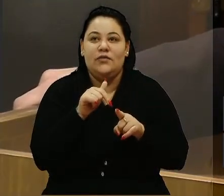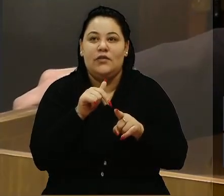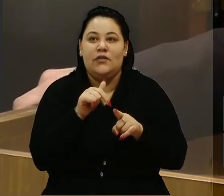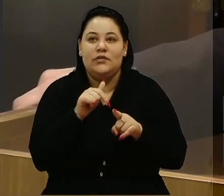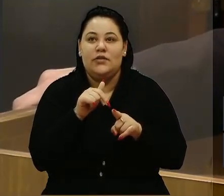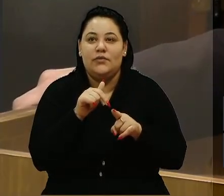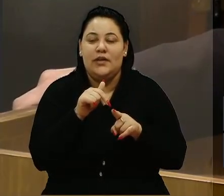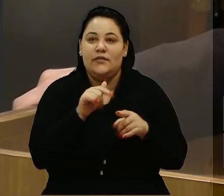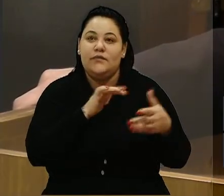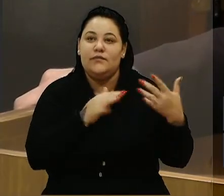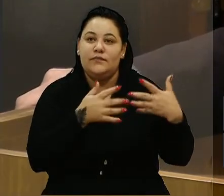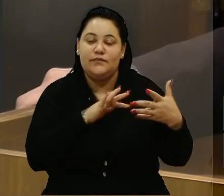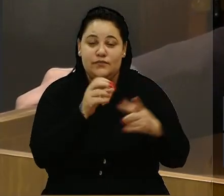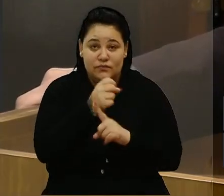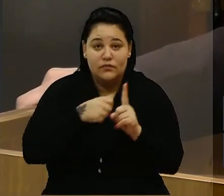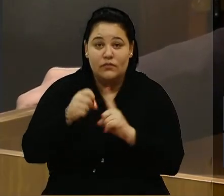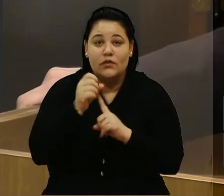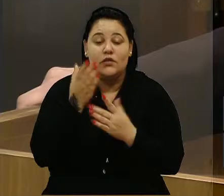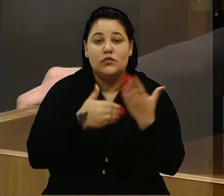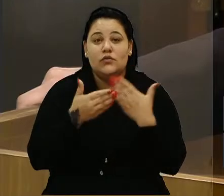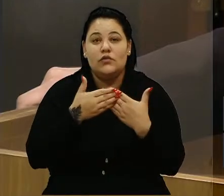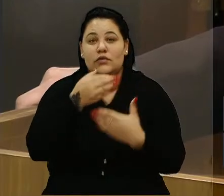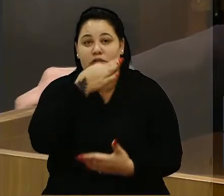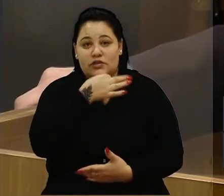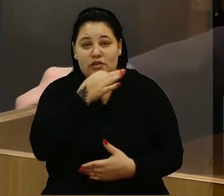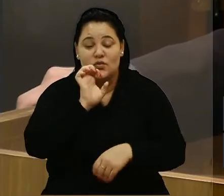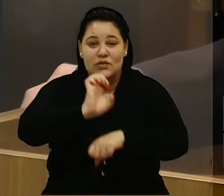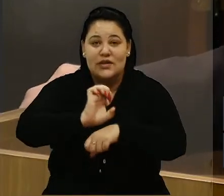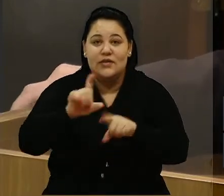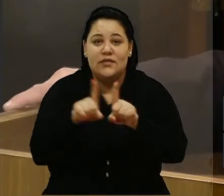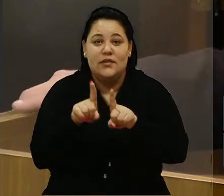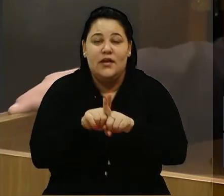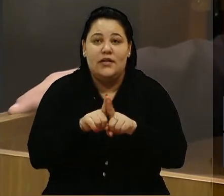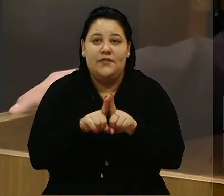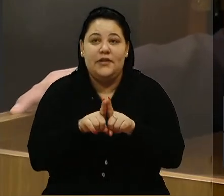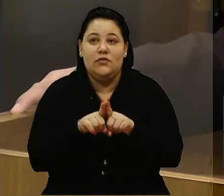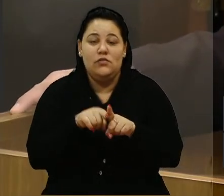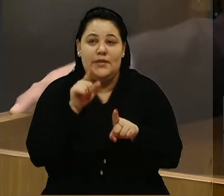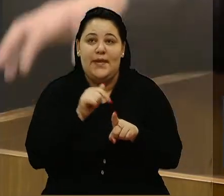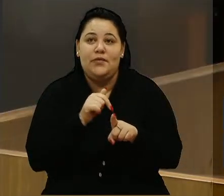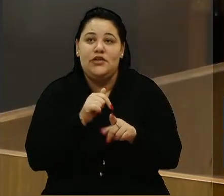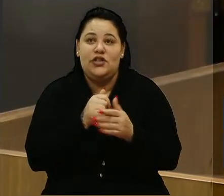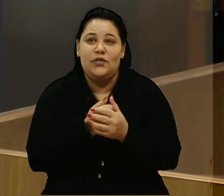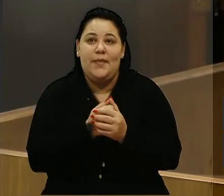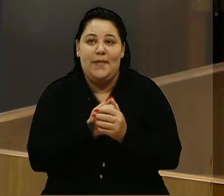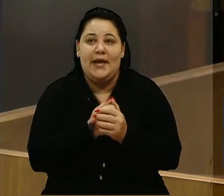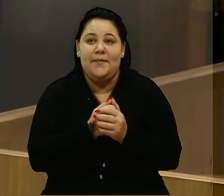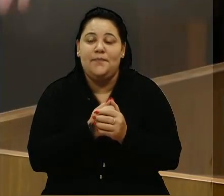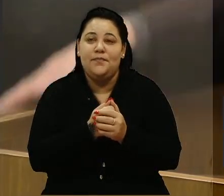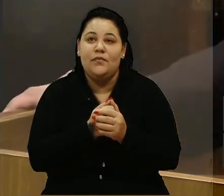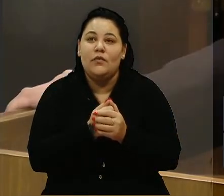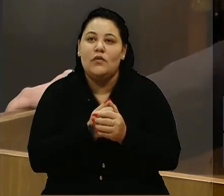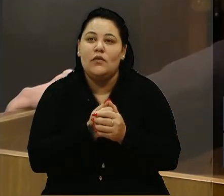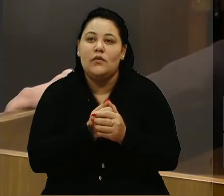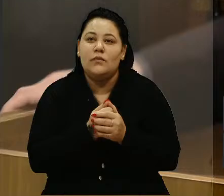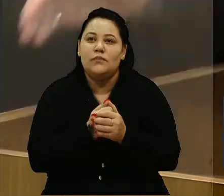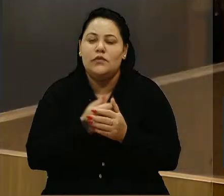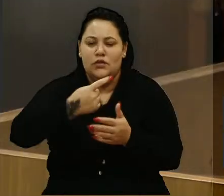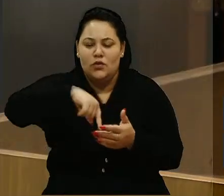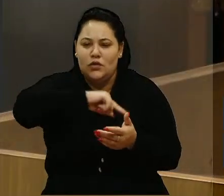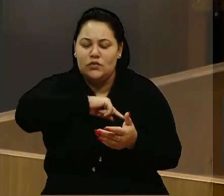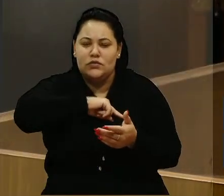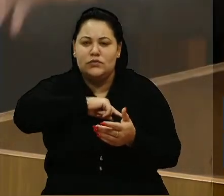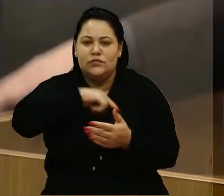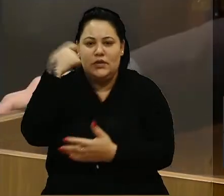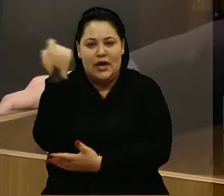até para a nossa sociedade caxiense, para o nosso estado, porque um trabalho onde você recebe uma homenagem lá na nossa capital gaúcha e